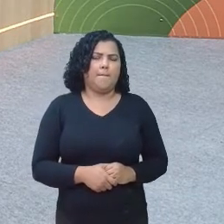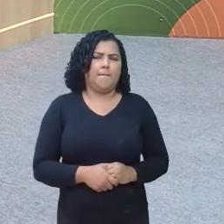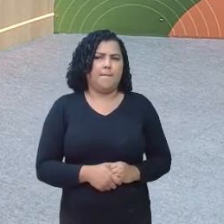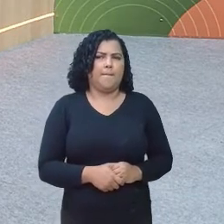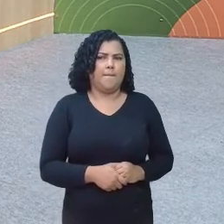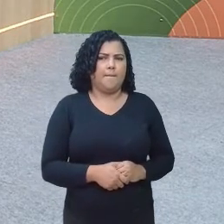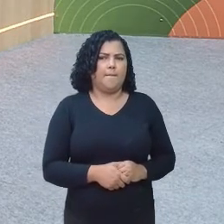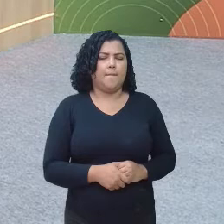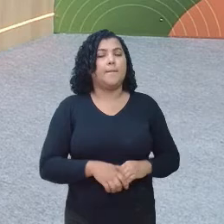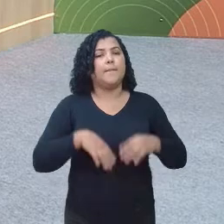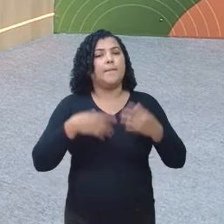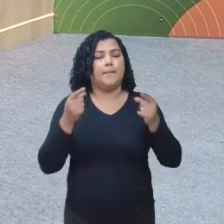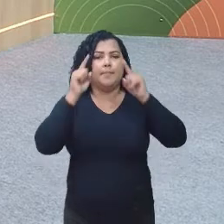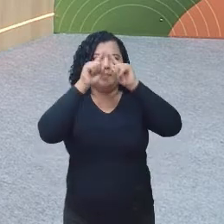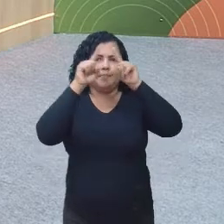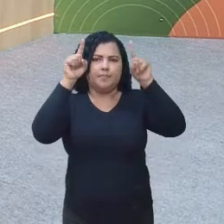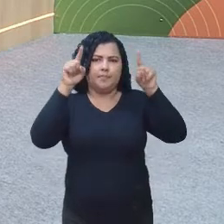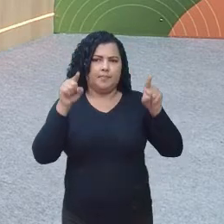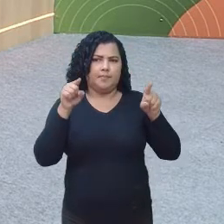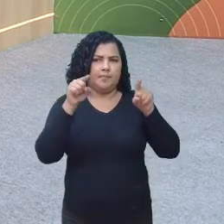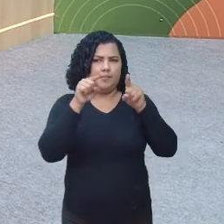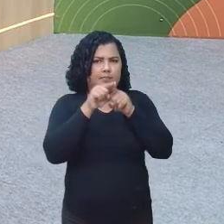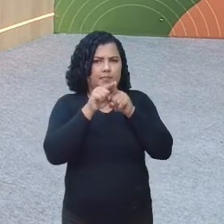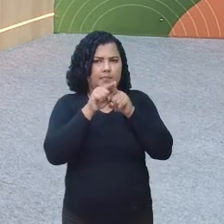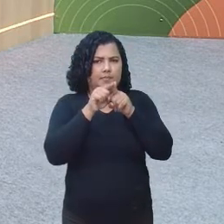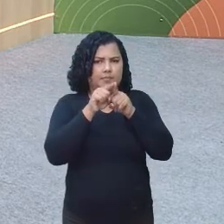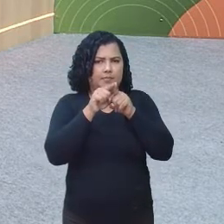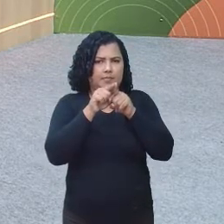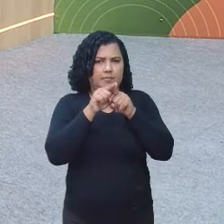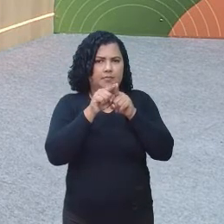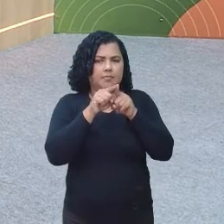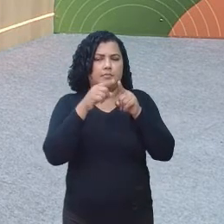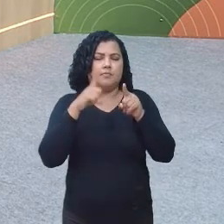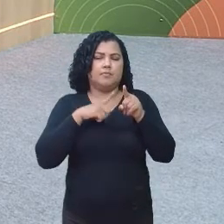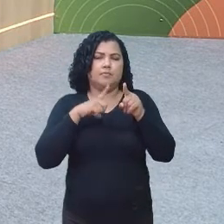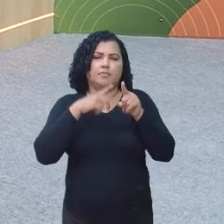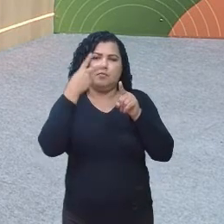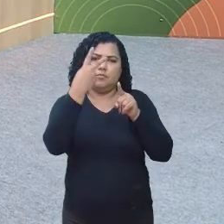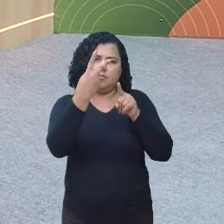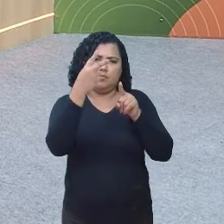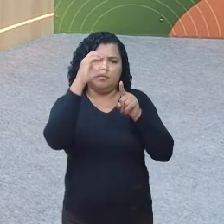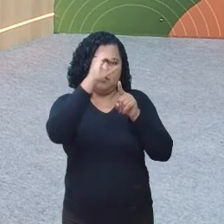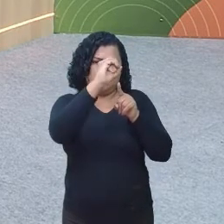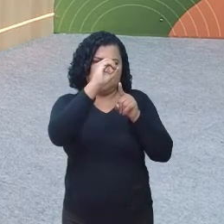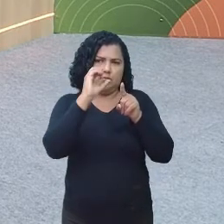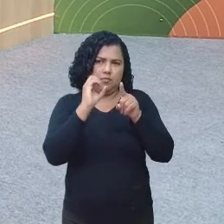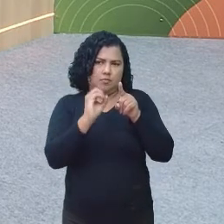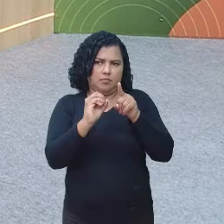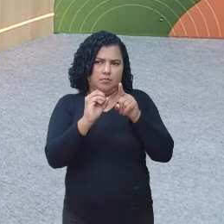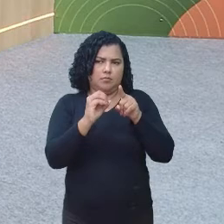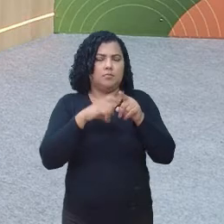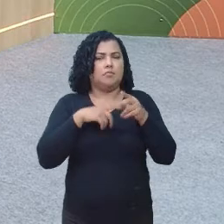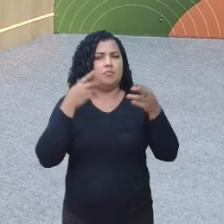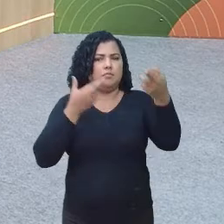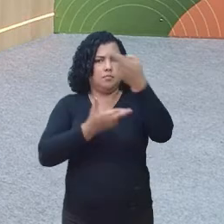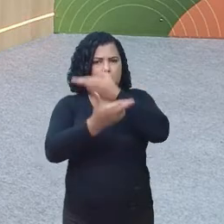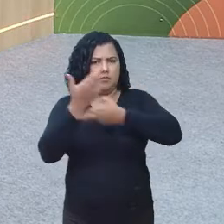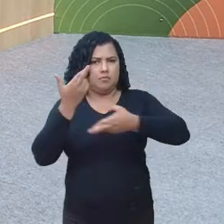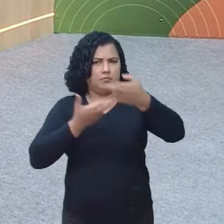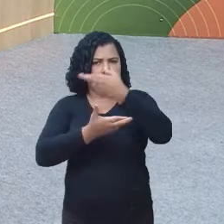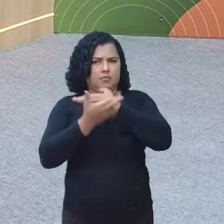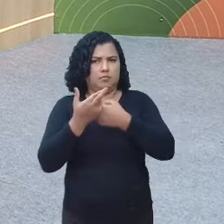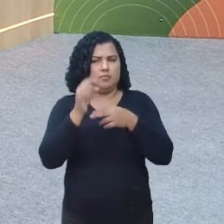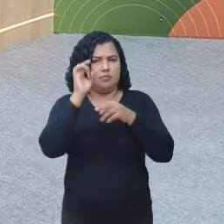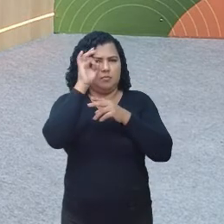de 2 lados dos quadrados menores, tá certo? E o que é que a gente vai tentar fazer aí? A gente vai relacionar